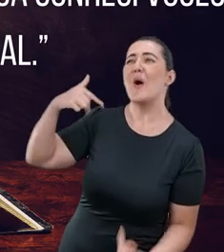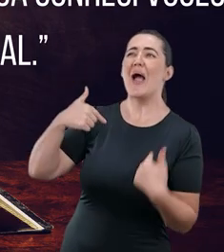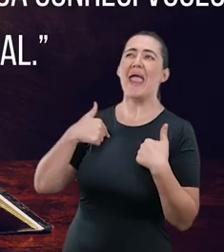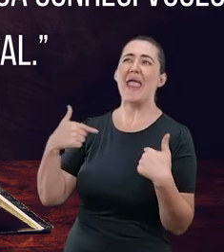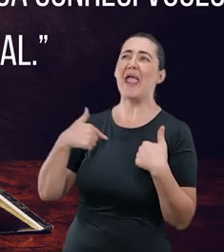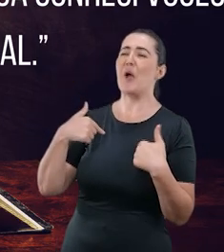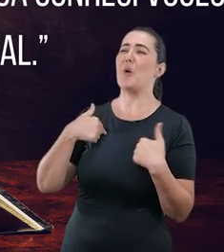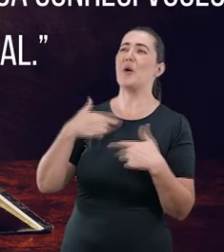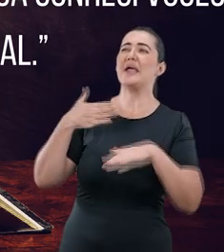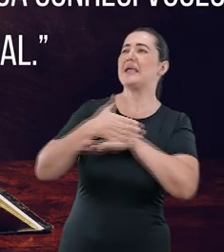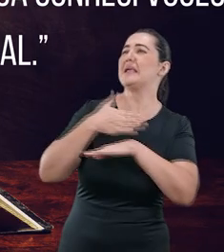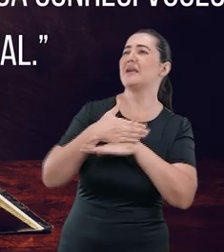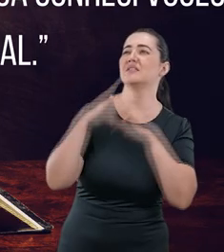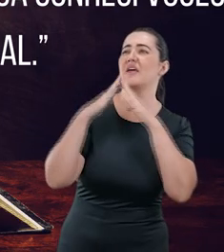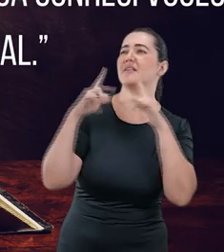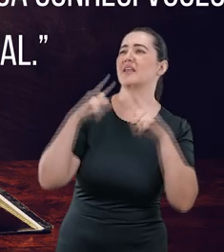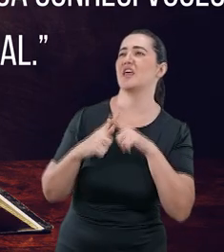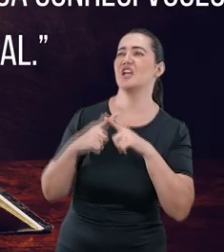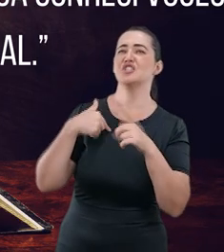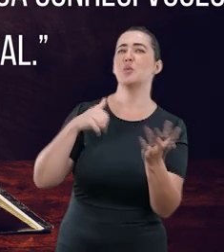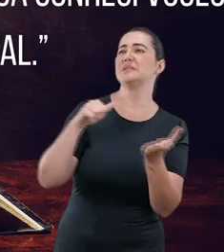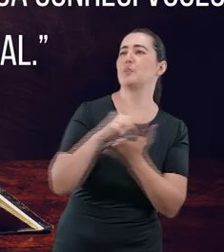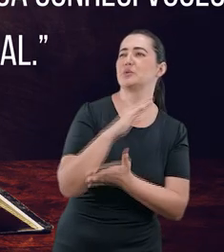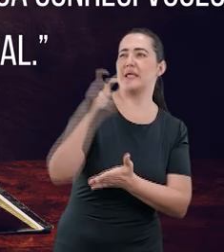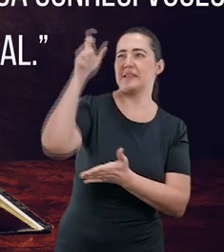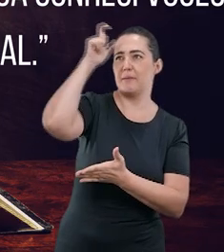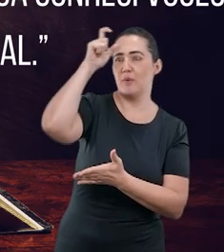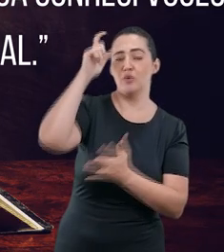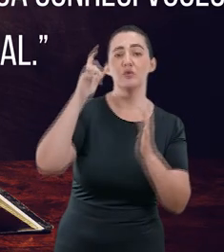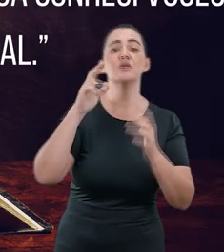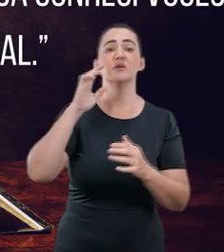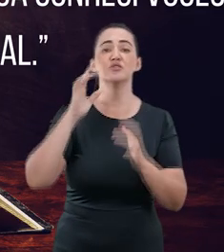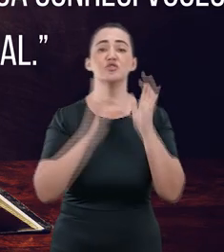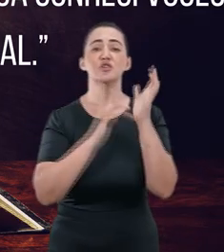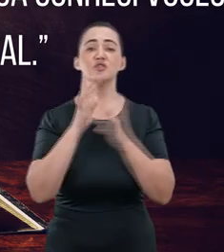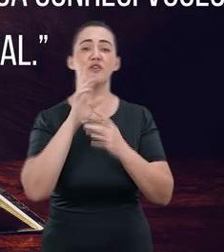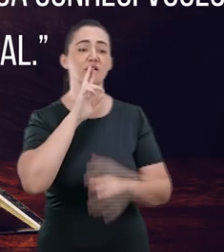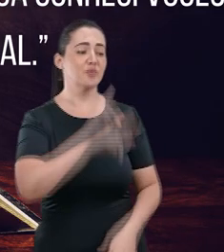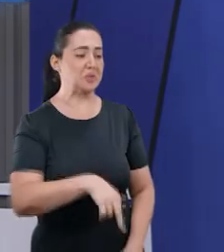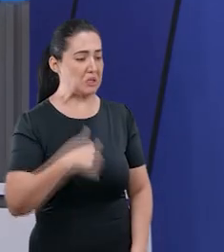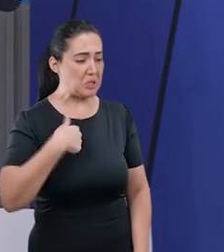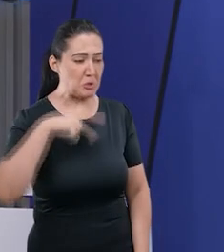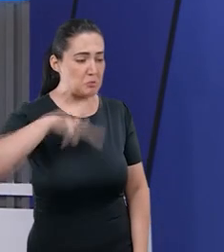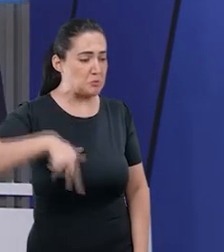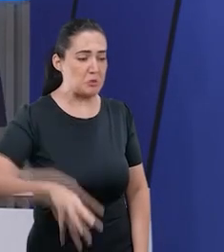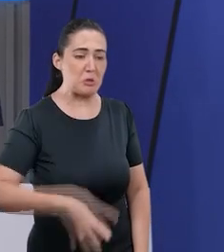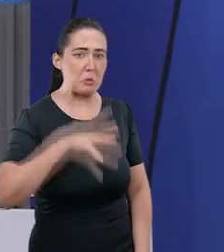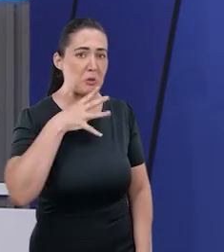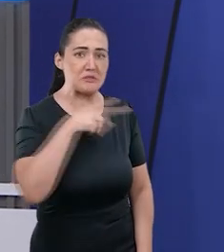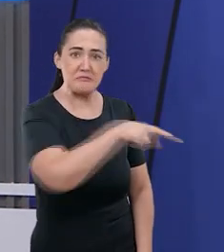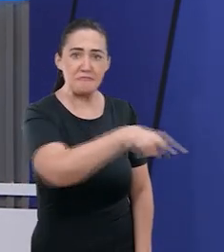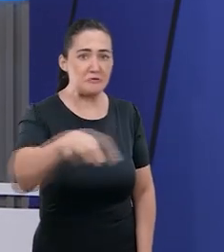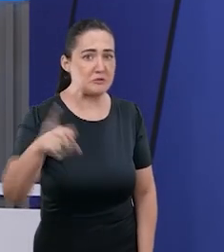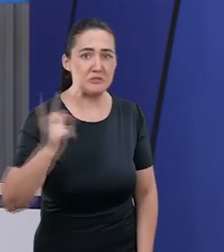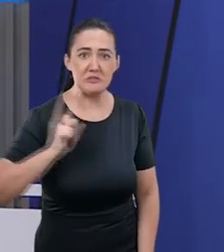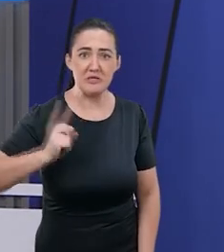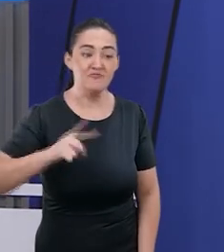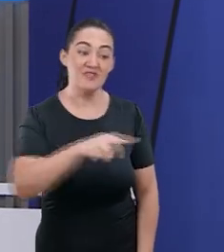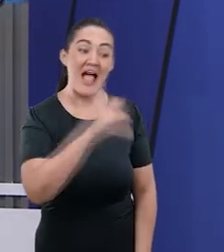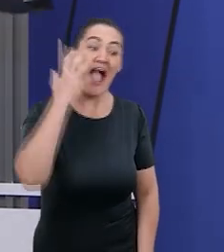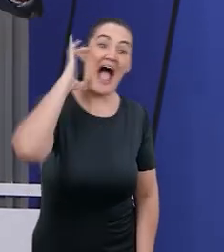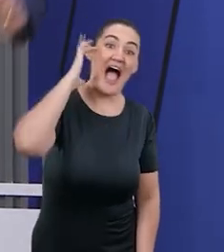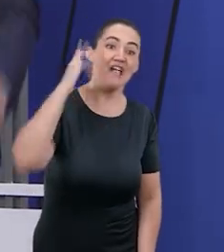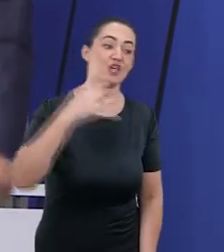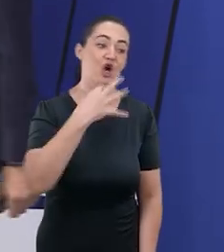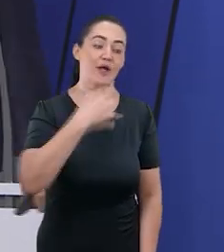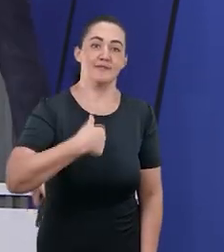milagres. Aí sabe o que Jesus vai dizer? Eu nunca conheci vocês. Vocês acham que me conhecem, mas vocês